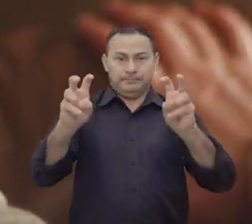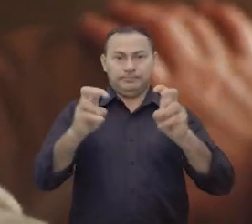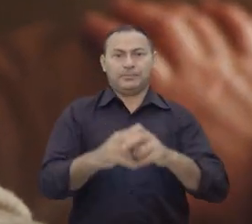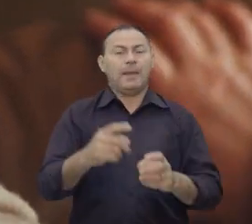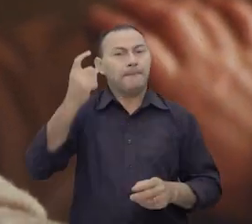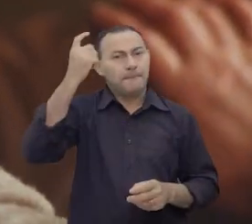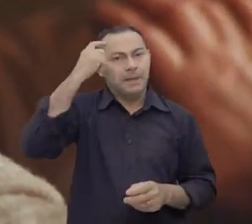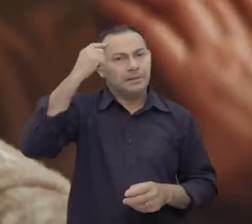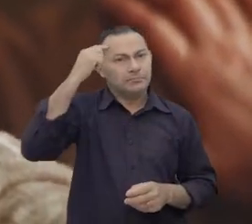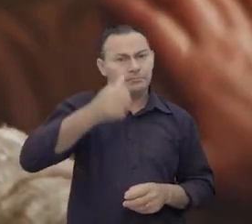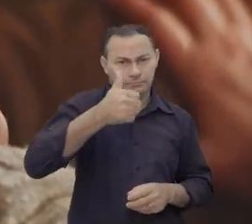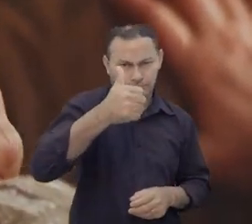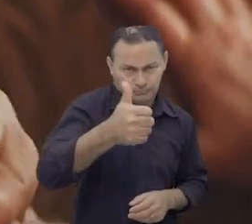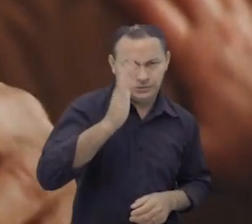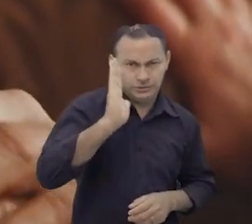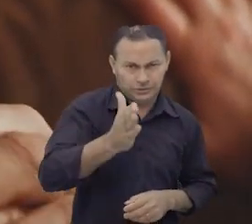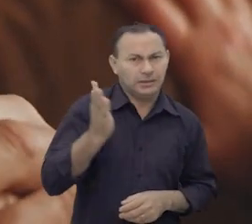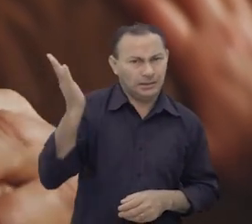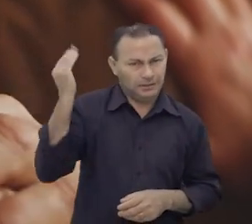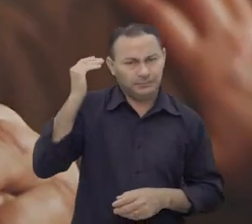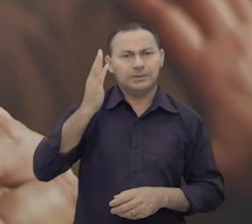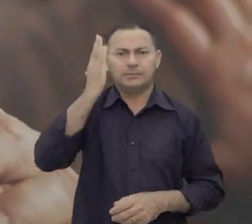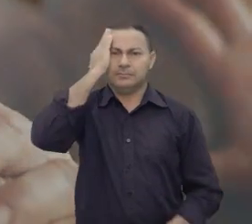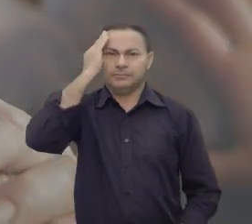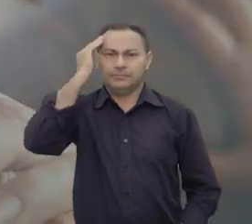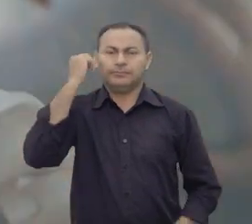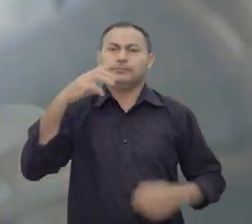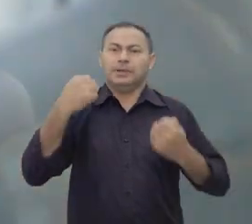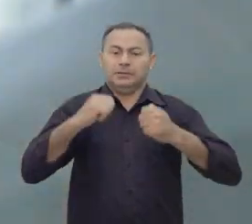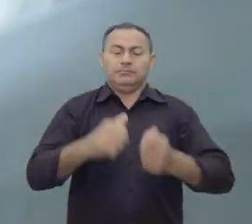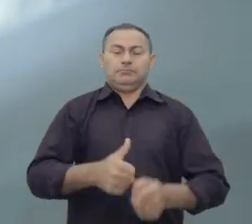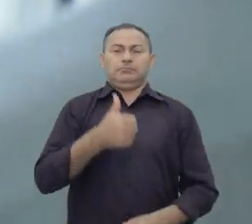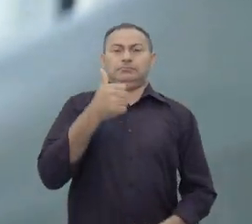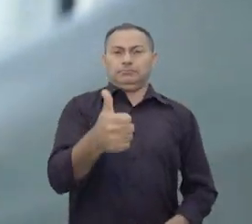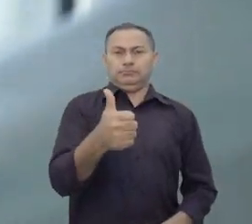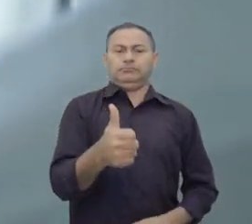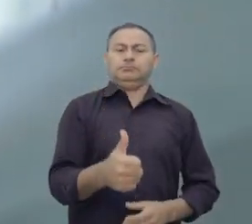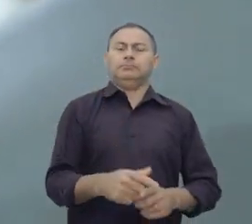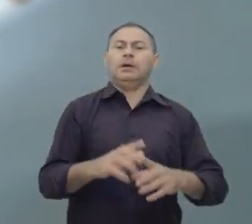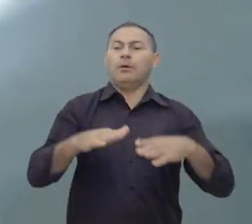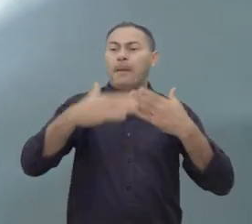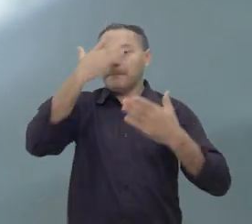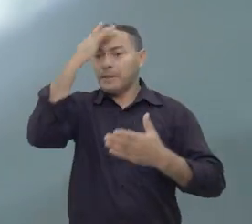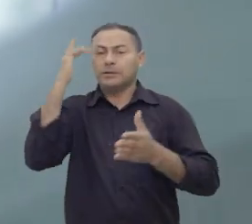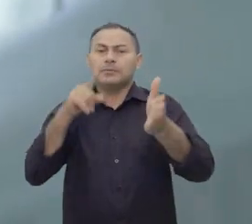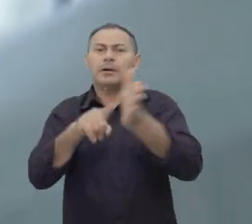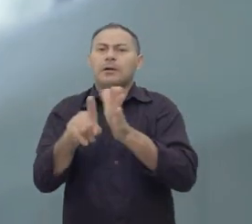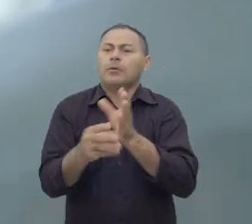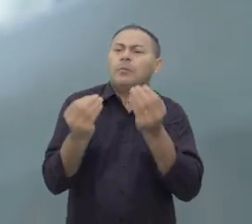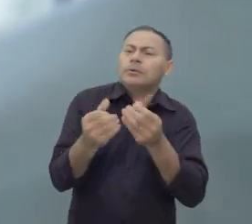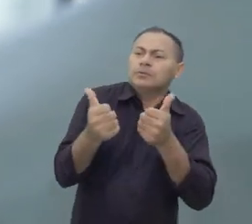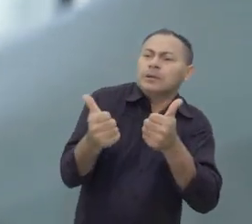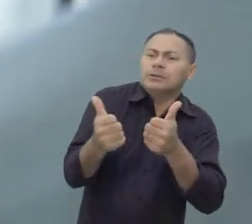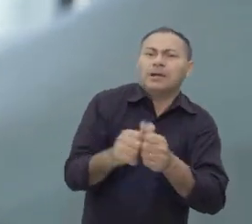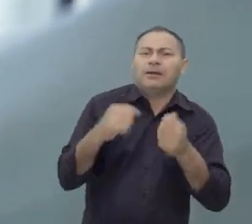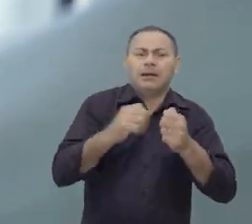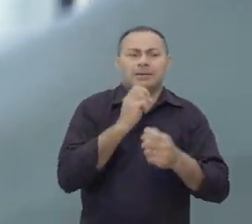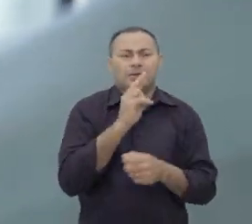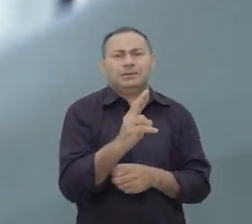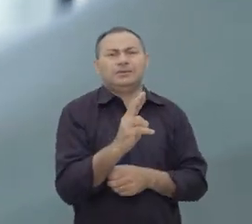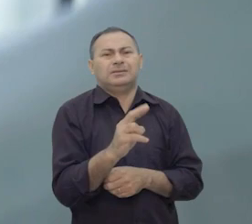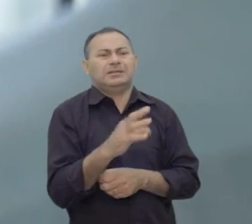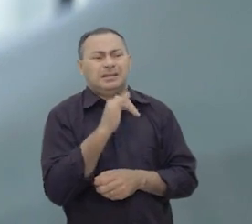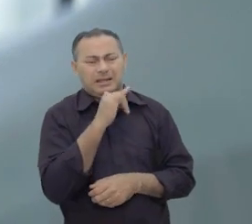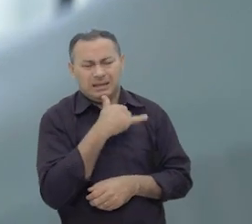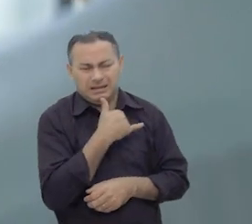do assunto de pensamento positivo já. Eles sabiam que devemos ser positivos, que quando alguém pergunta como vai, não devemos